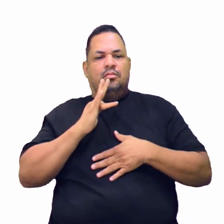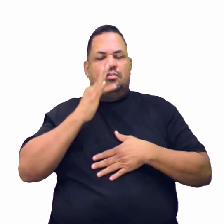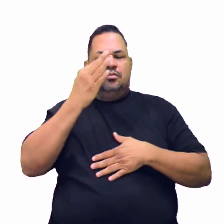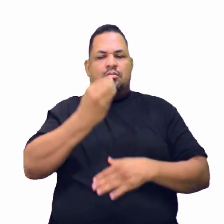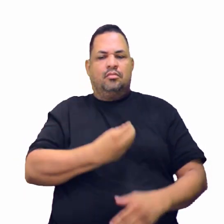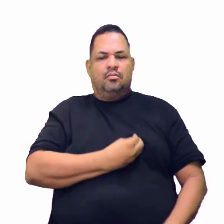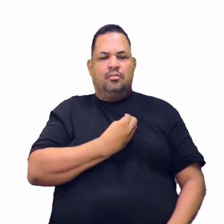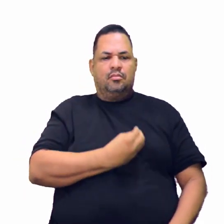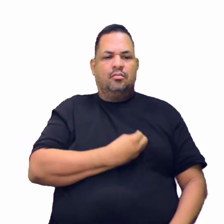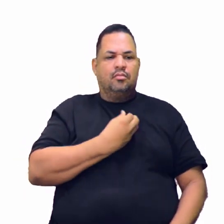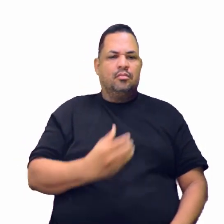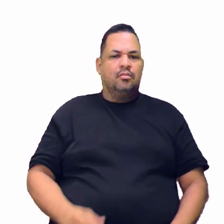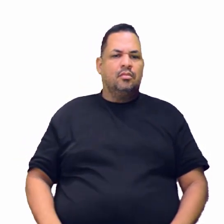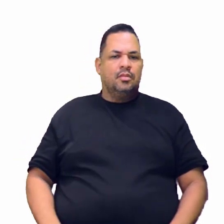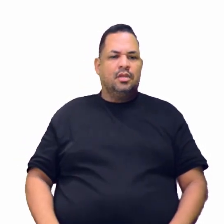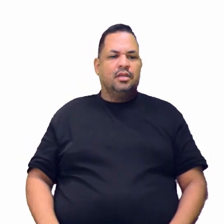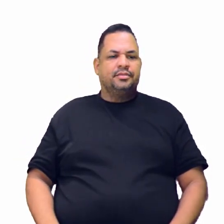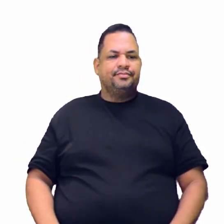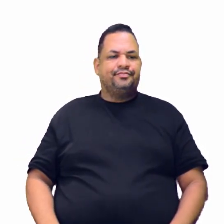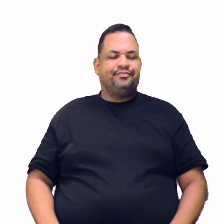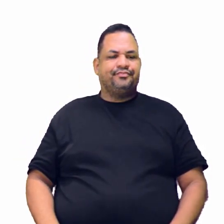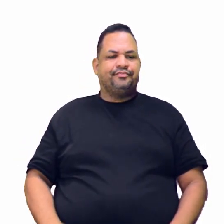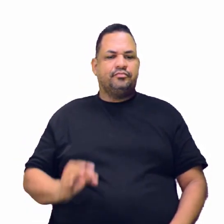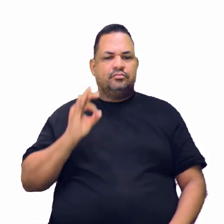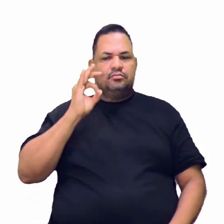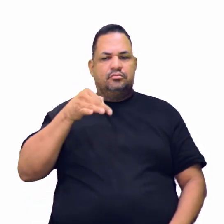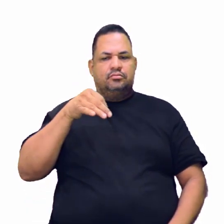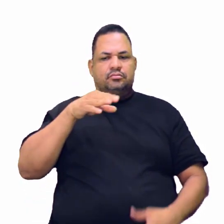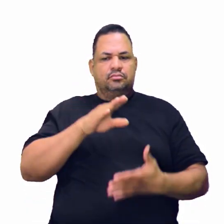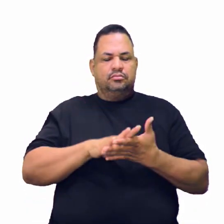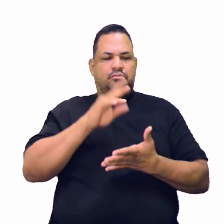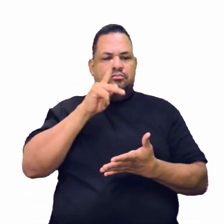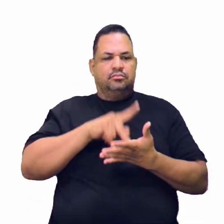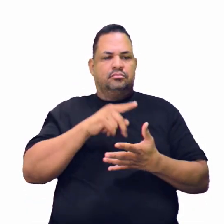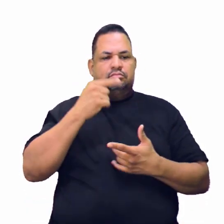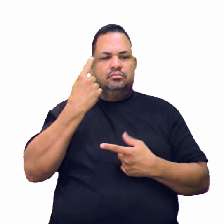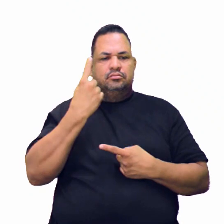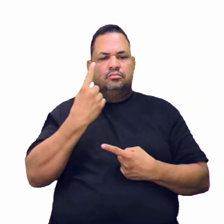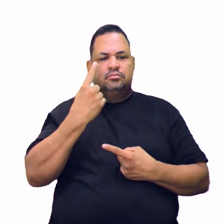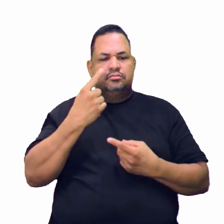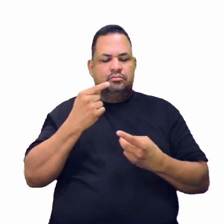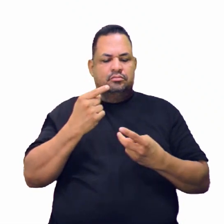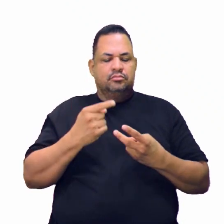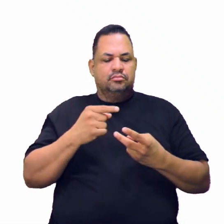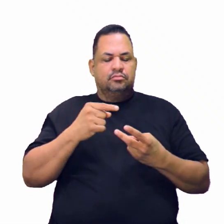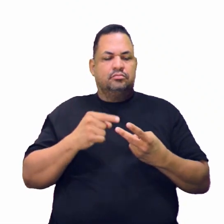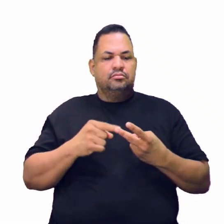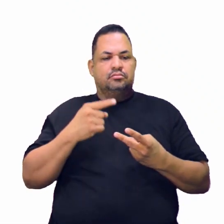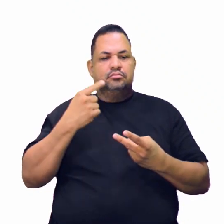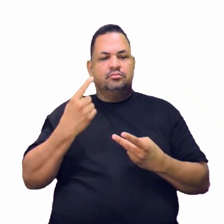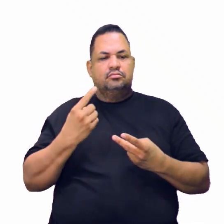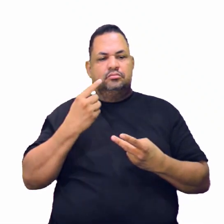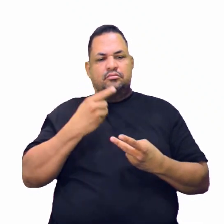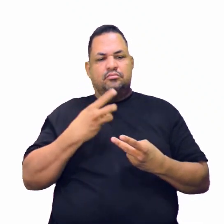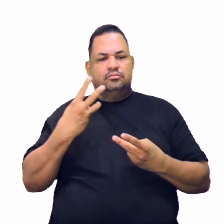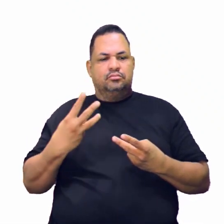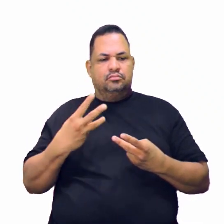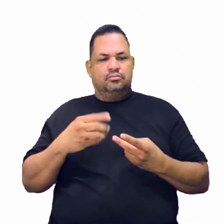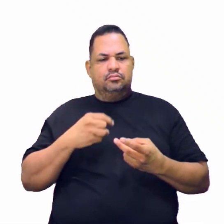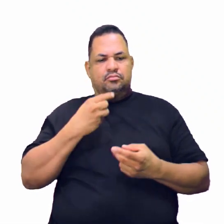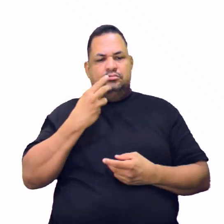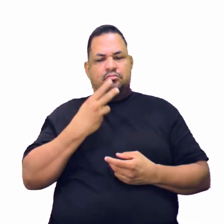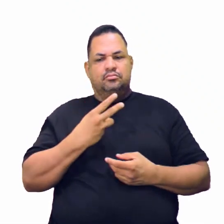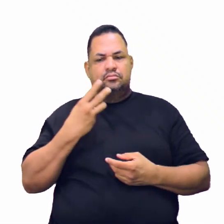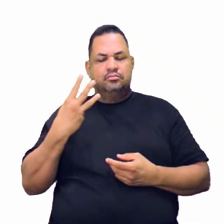do pretérito. Estão corretas as afirmativas apenas 1? 1 e 3 apenas? 1 e